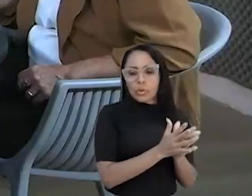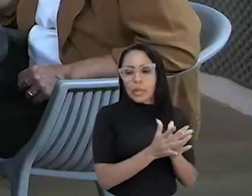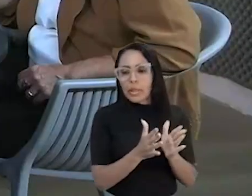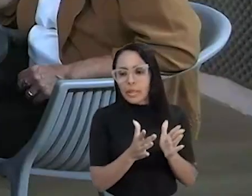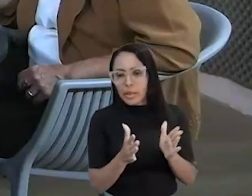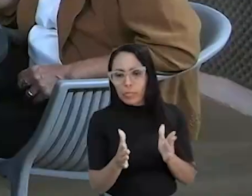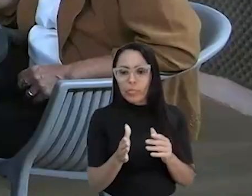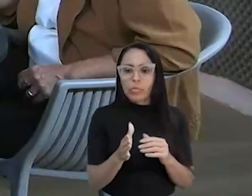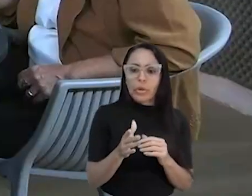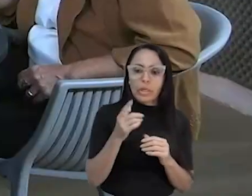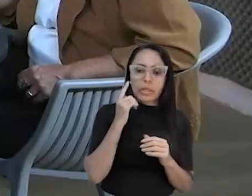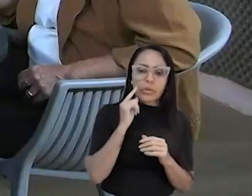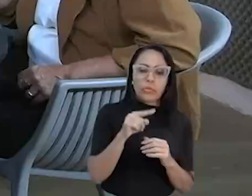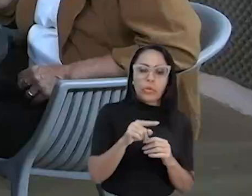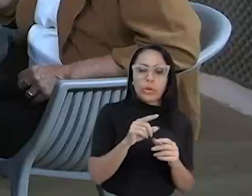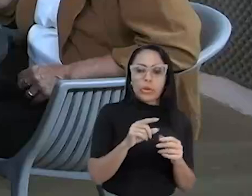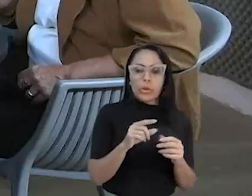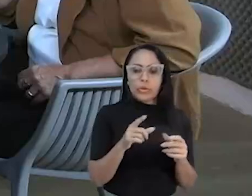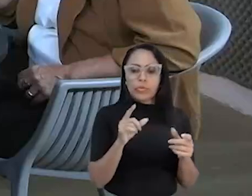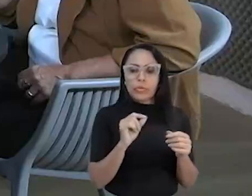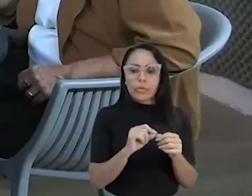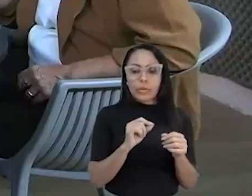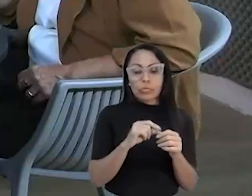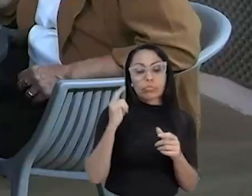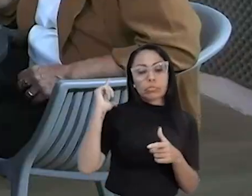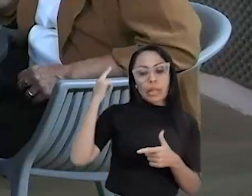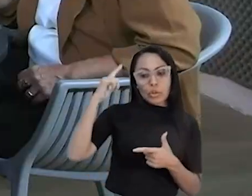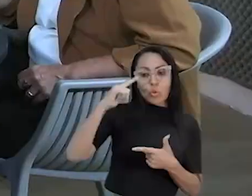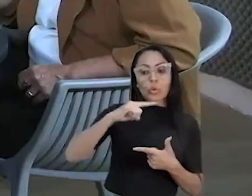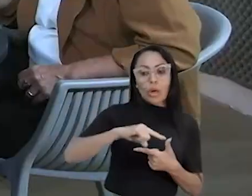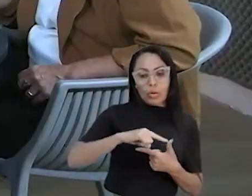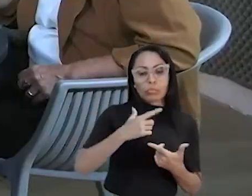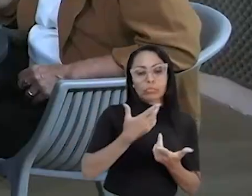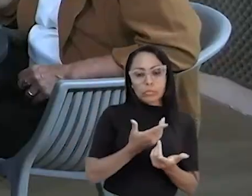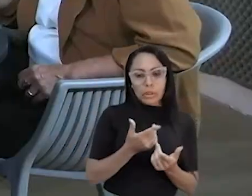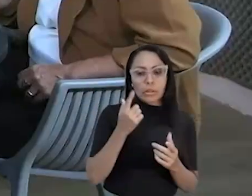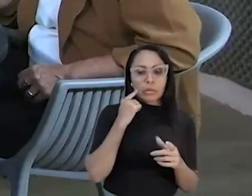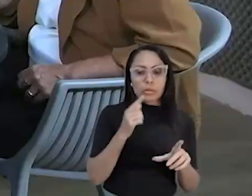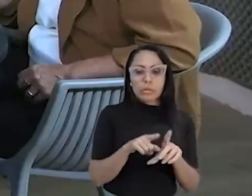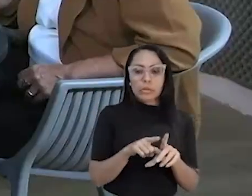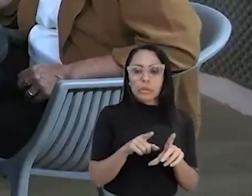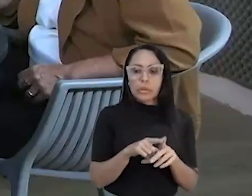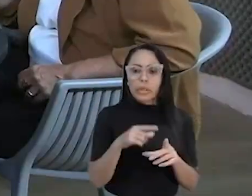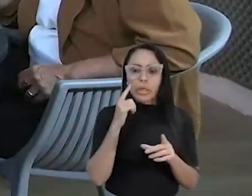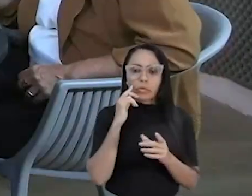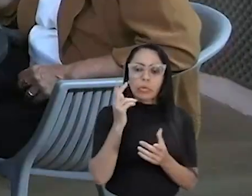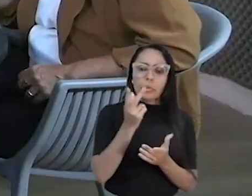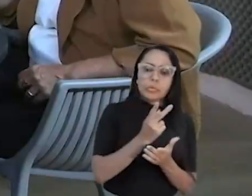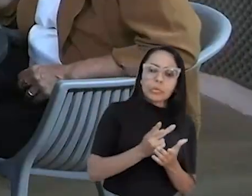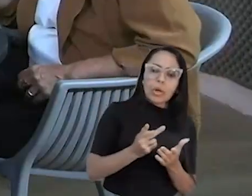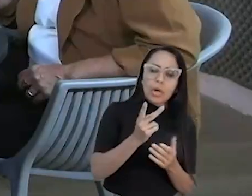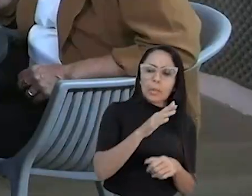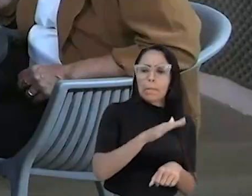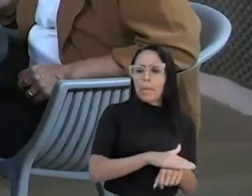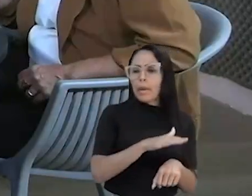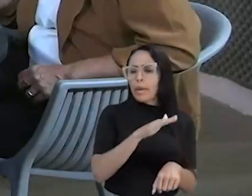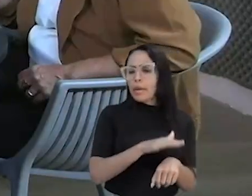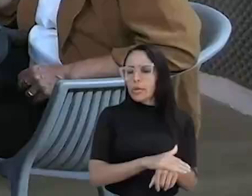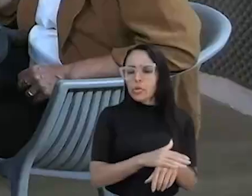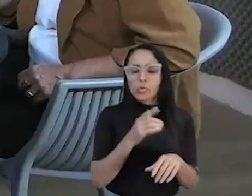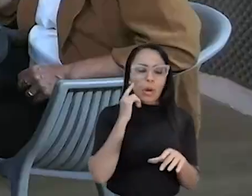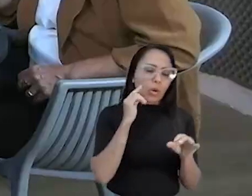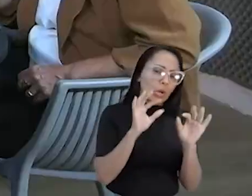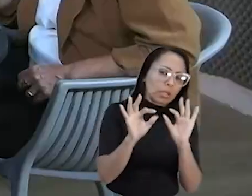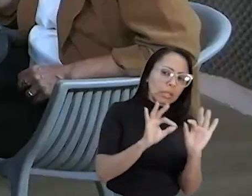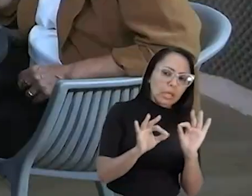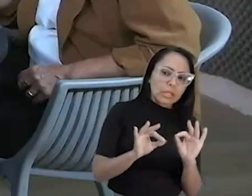eles foram feitos muito de maneira tradicional, né? Com as Agora mesmas a gente já tá imagens, com os mesmos padrões geométricos, né?